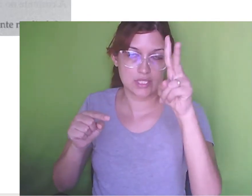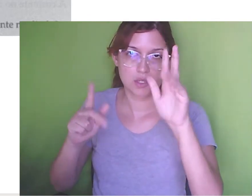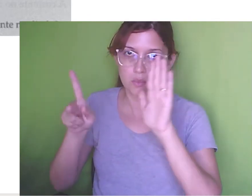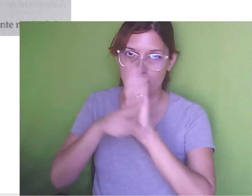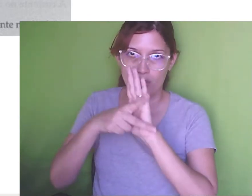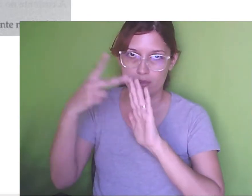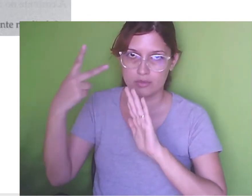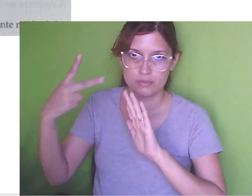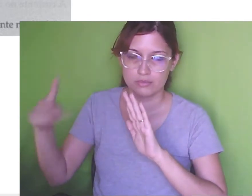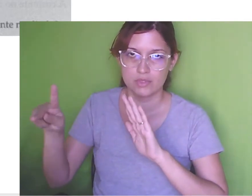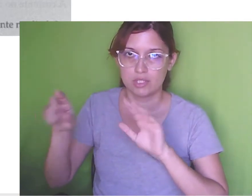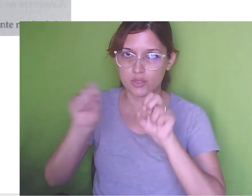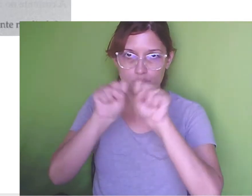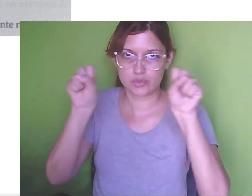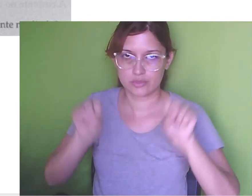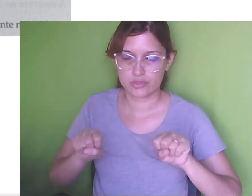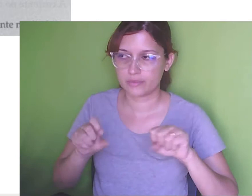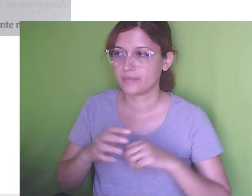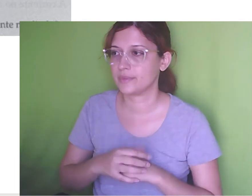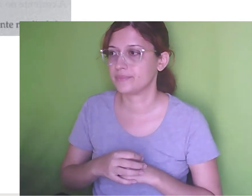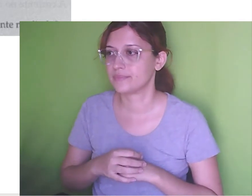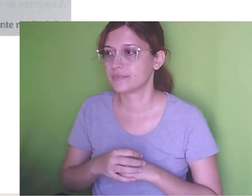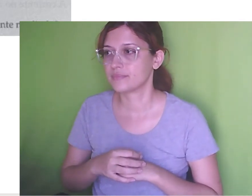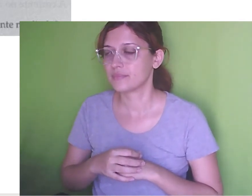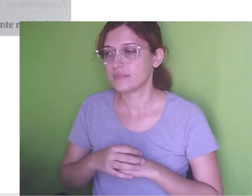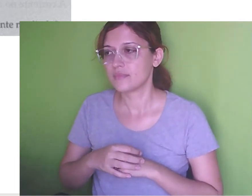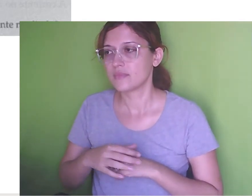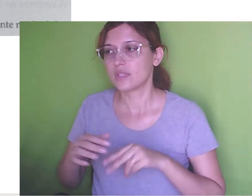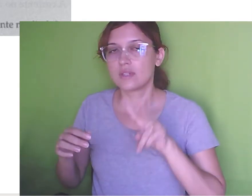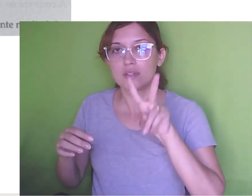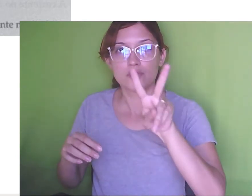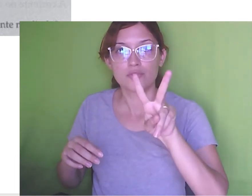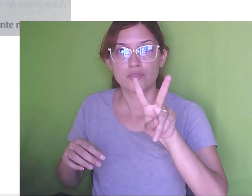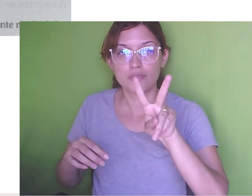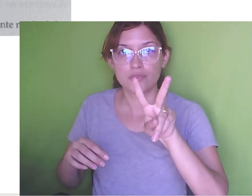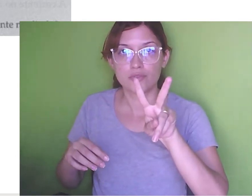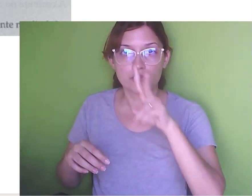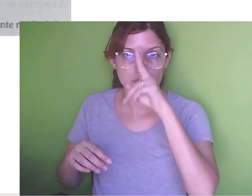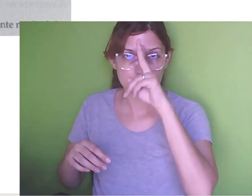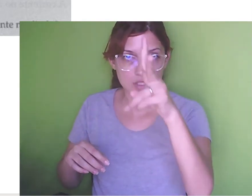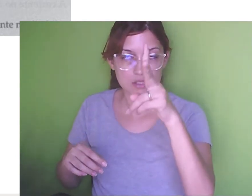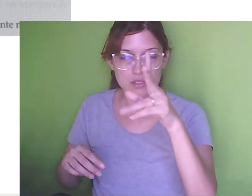É usando a tensão do sistema.